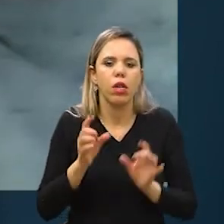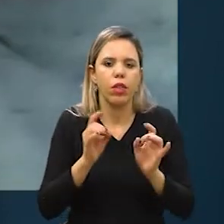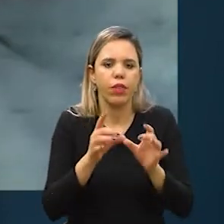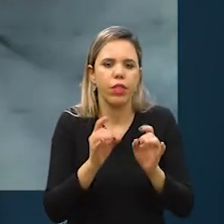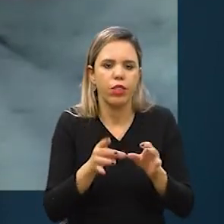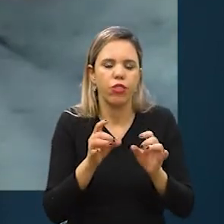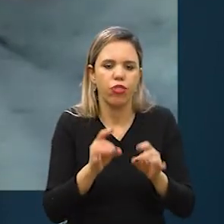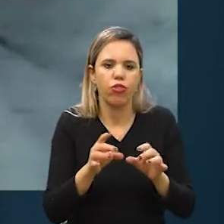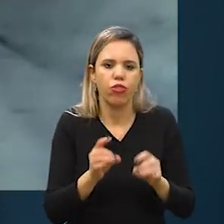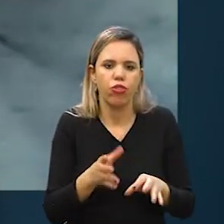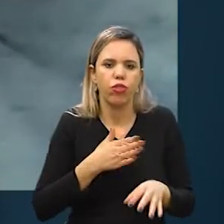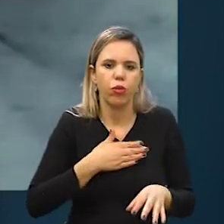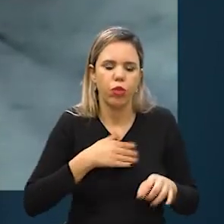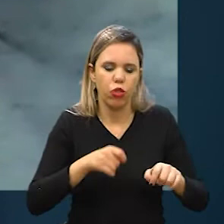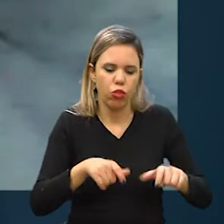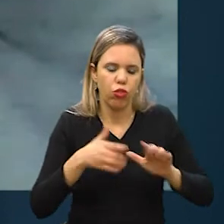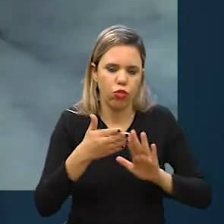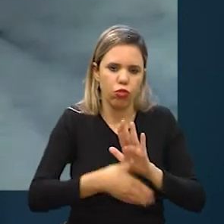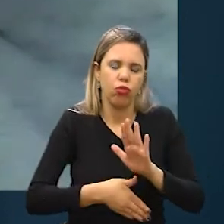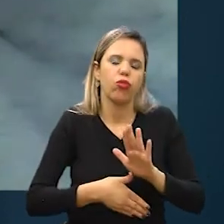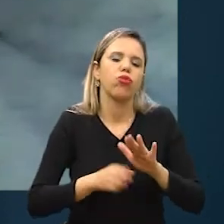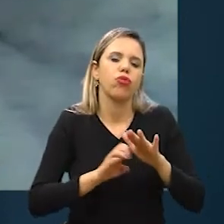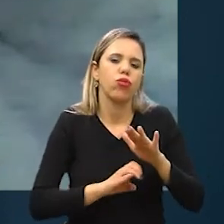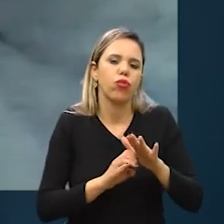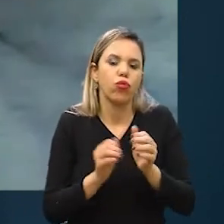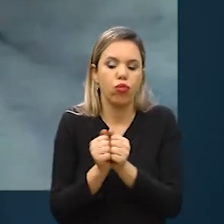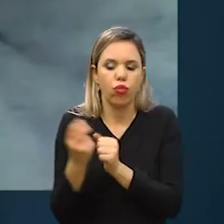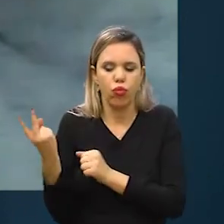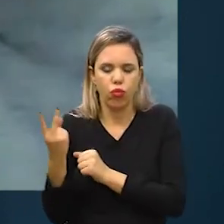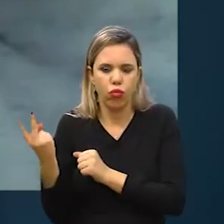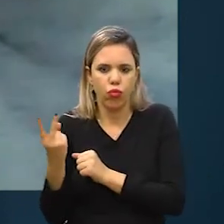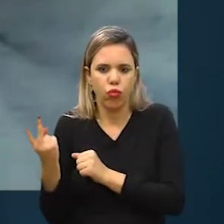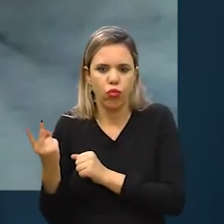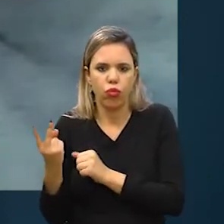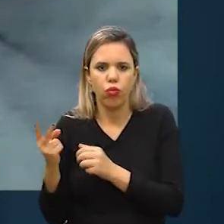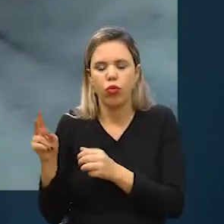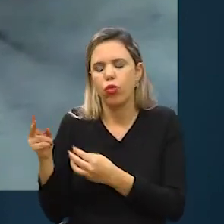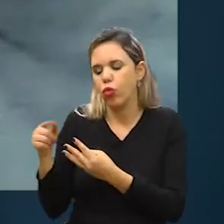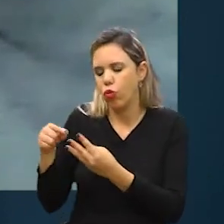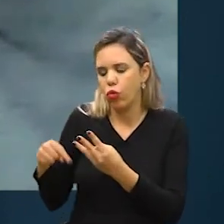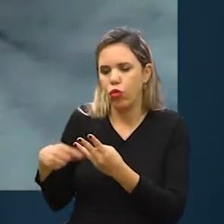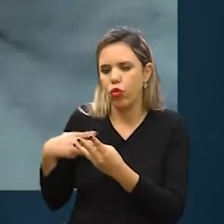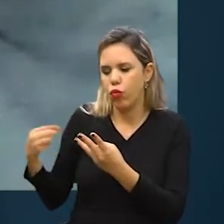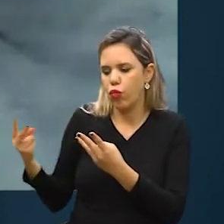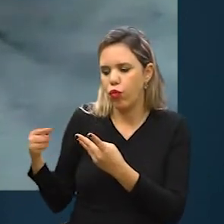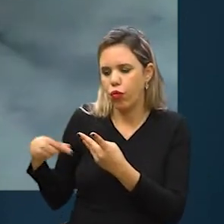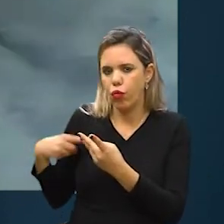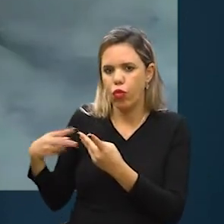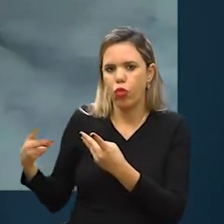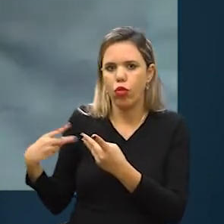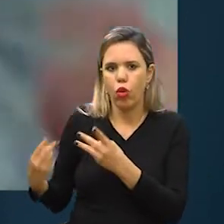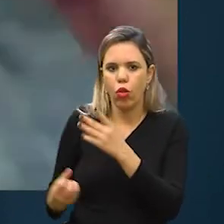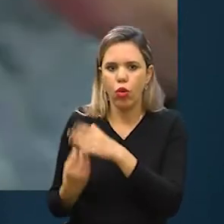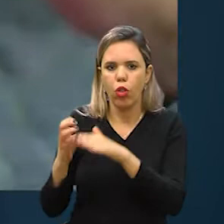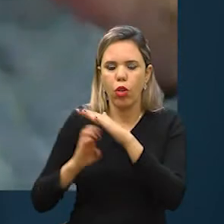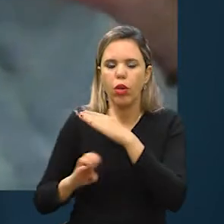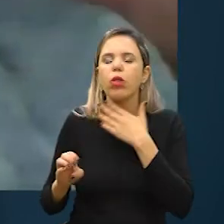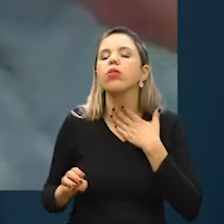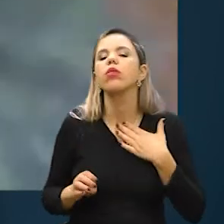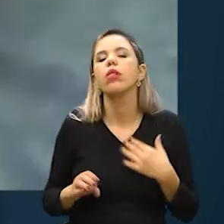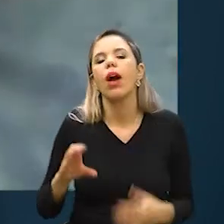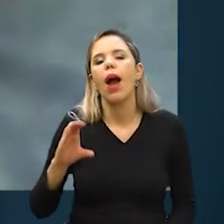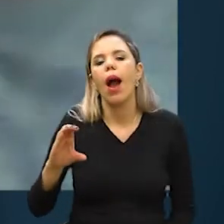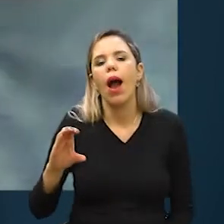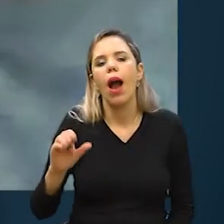as minhas cotas dessa holding e, junto com o Daniel e junto com o Felipe, nós constituímos a